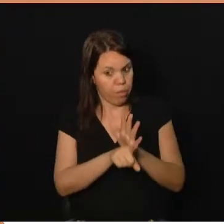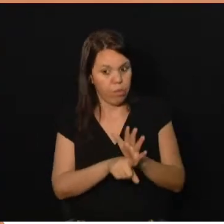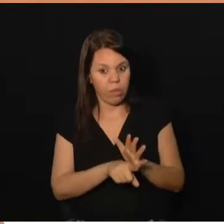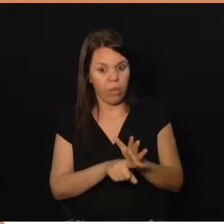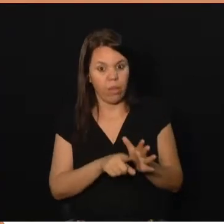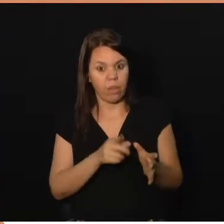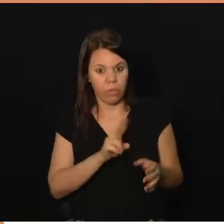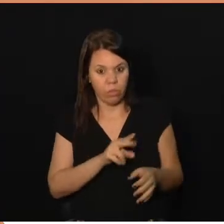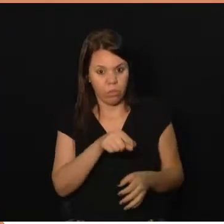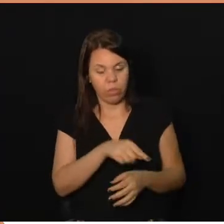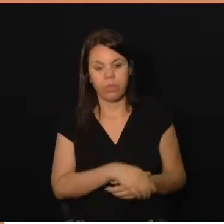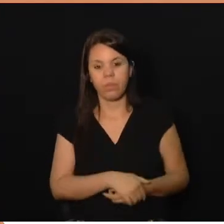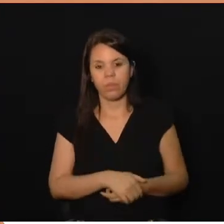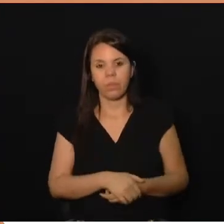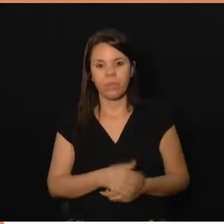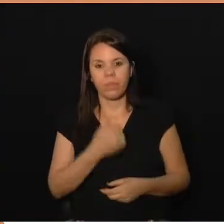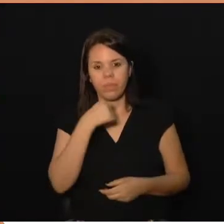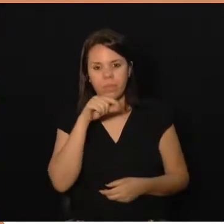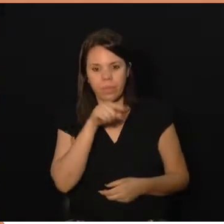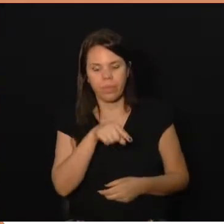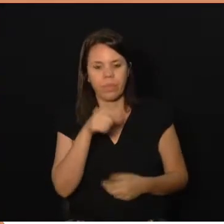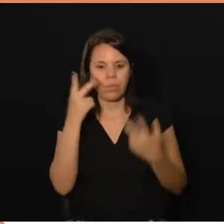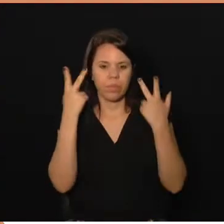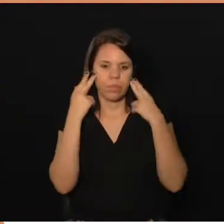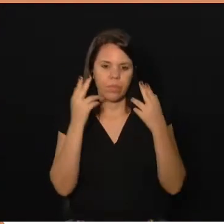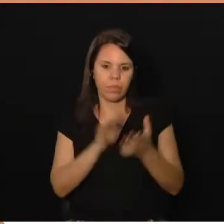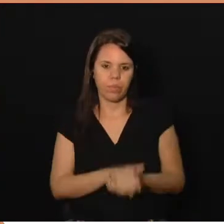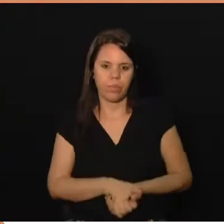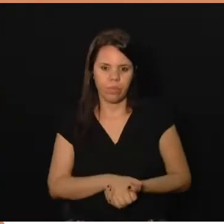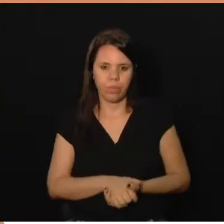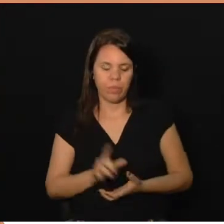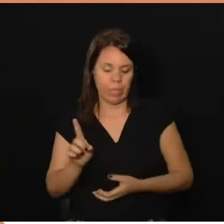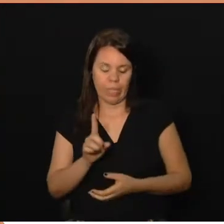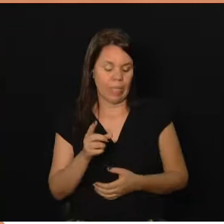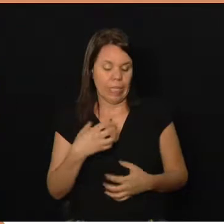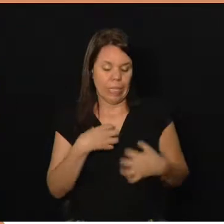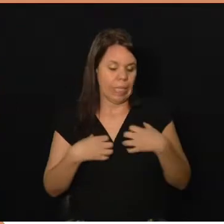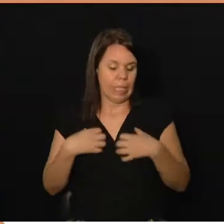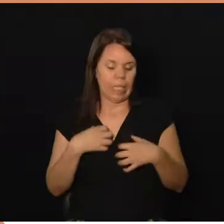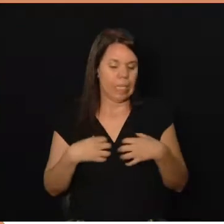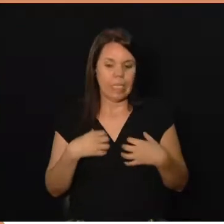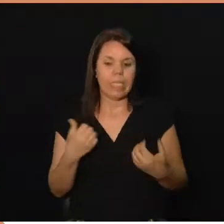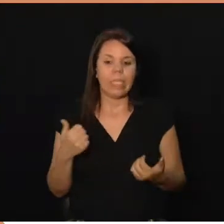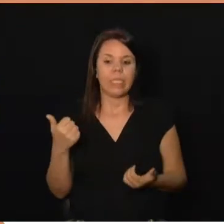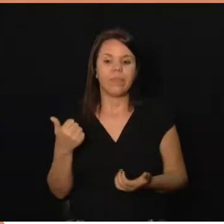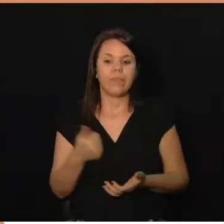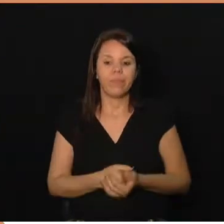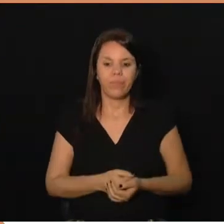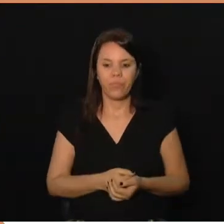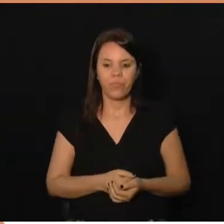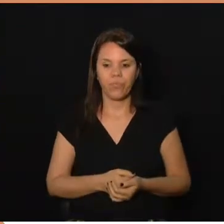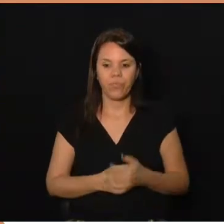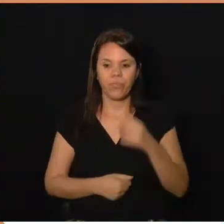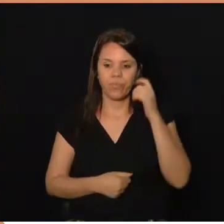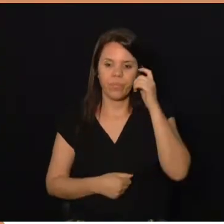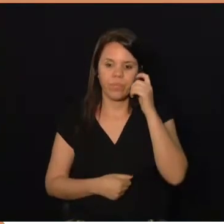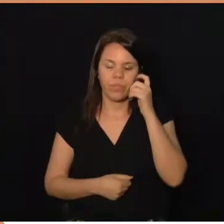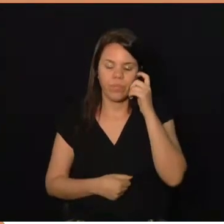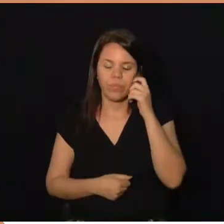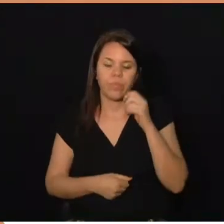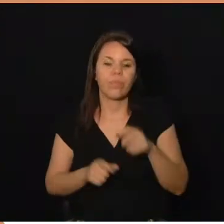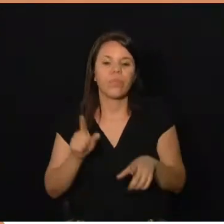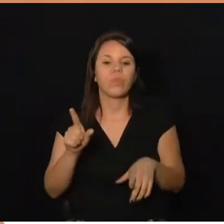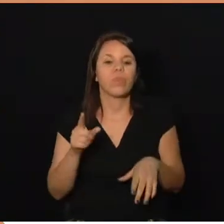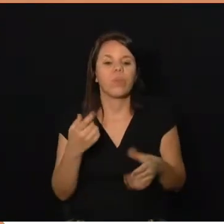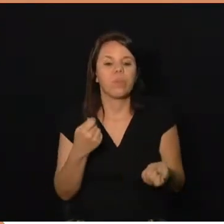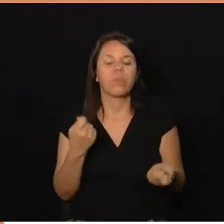está usando, porque a mãe é natural. Ela entra em desespero e a primeira palavra que vem é interna, eu